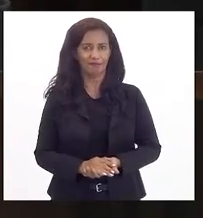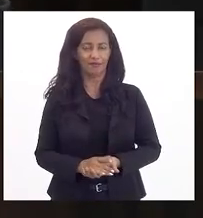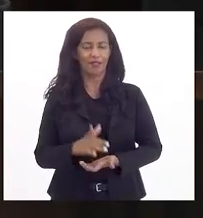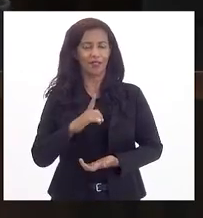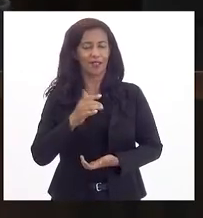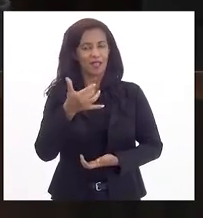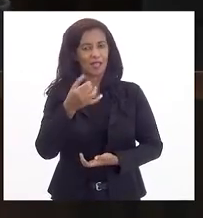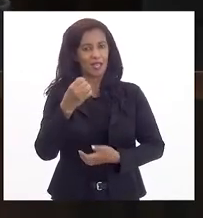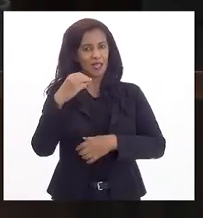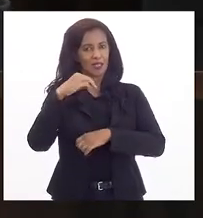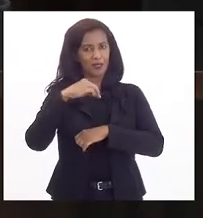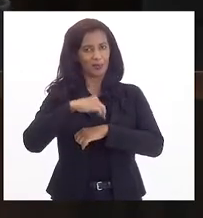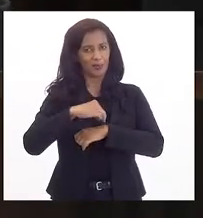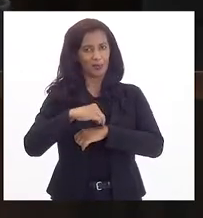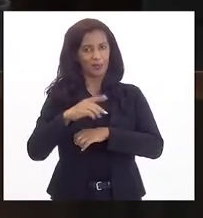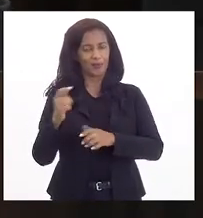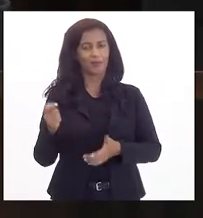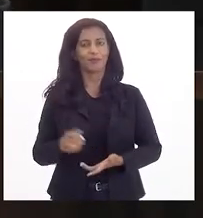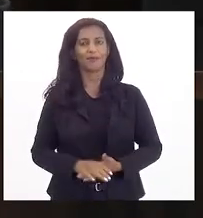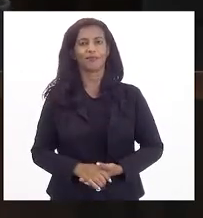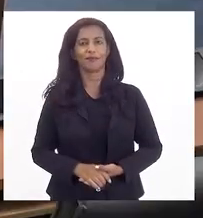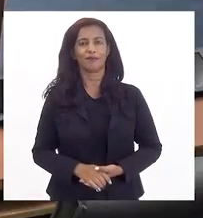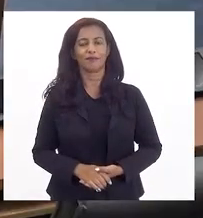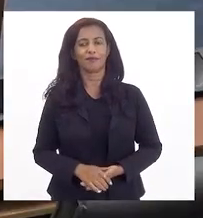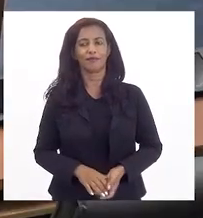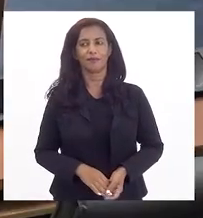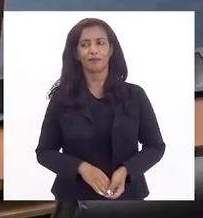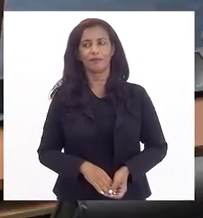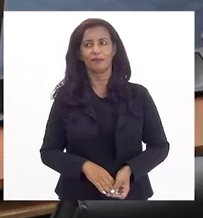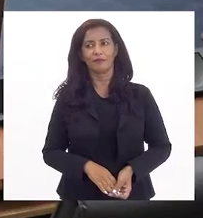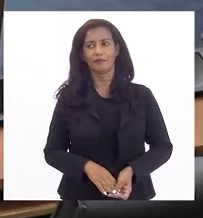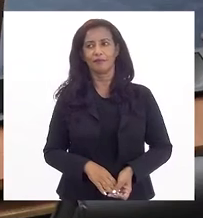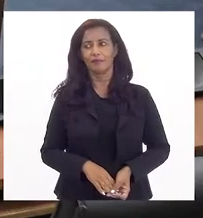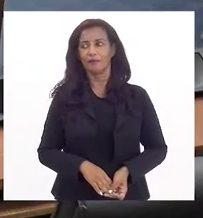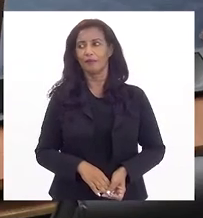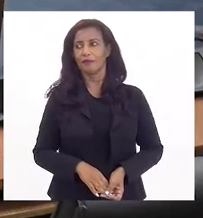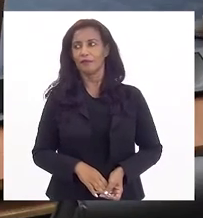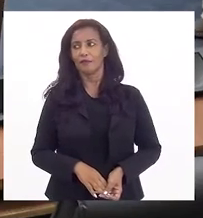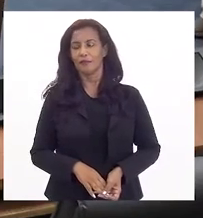Excelência dispõe de 10 minutos no tempo regimental.